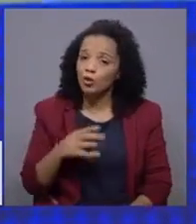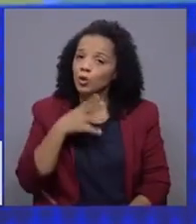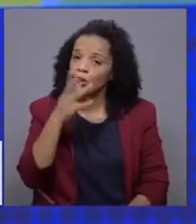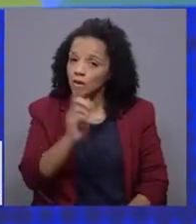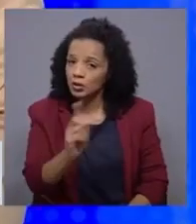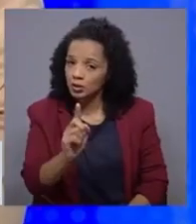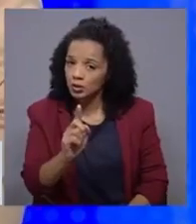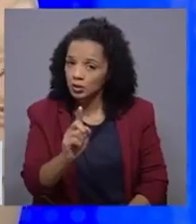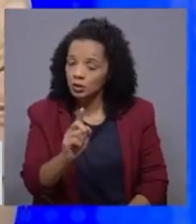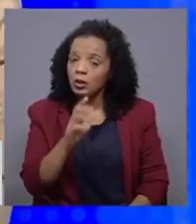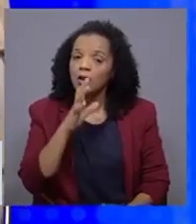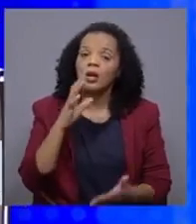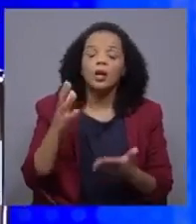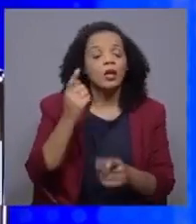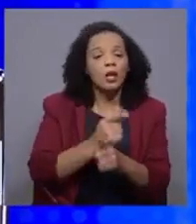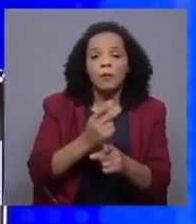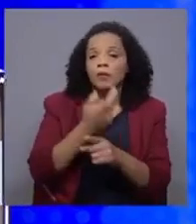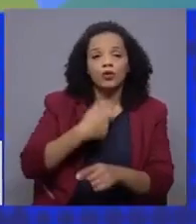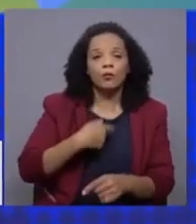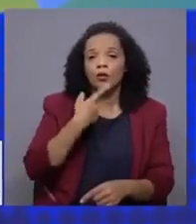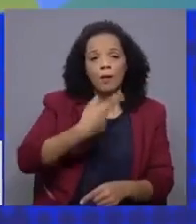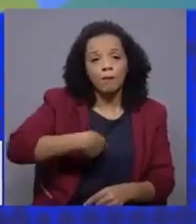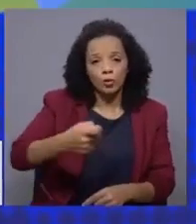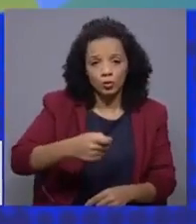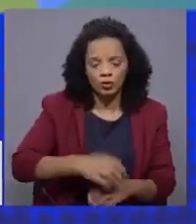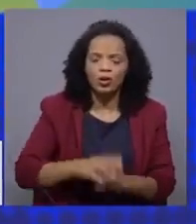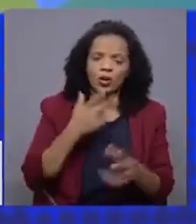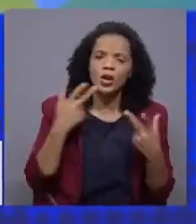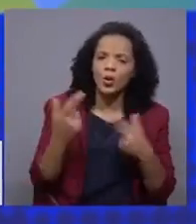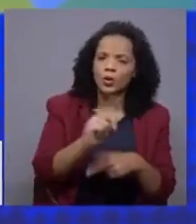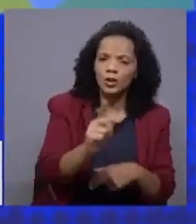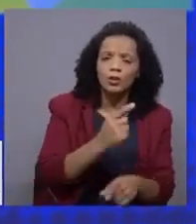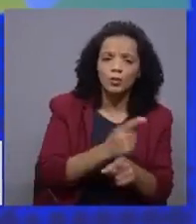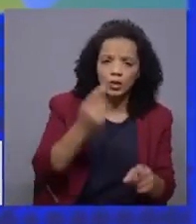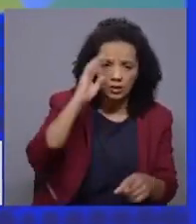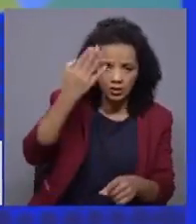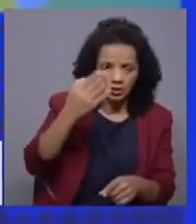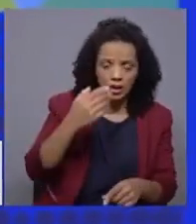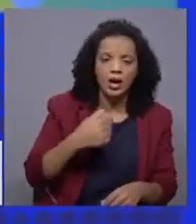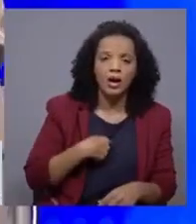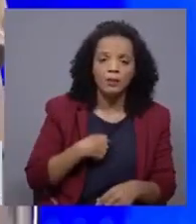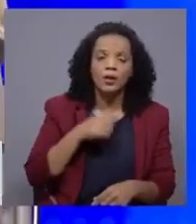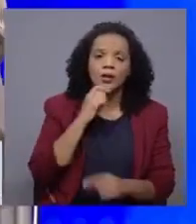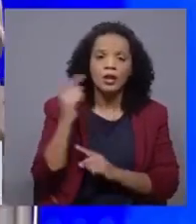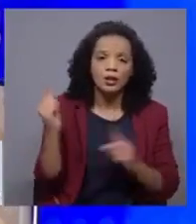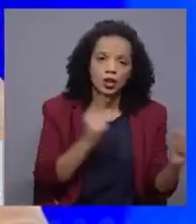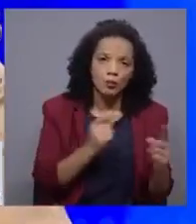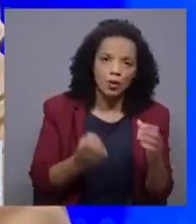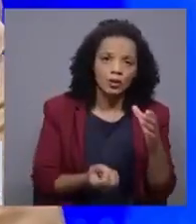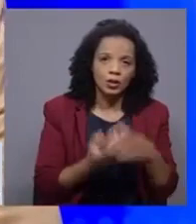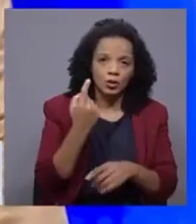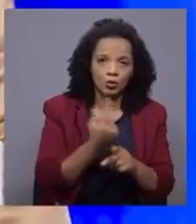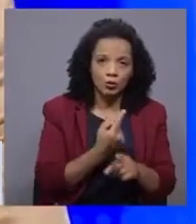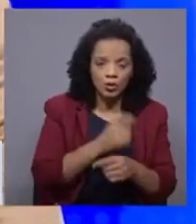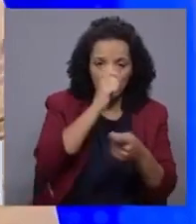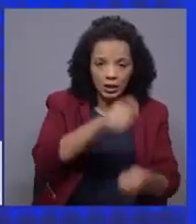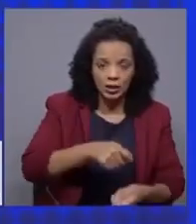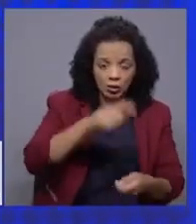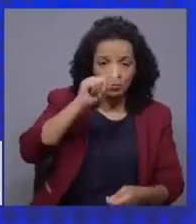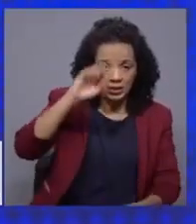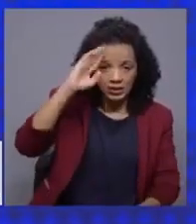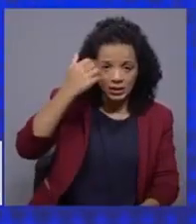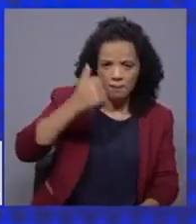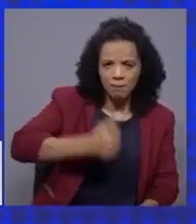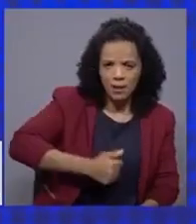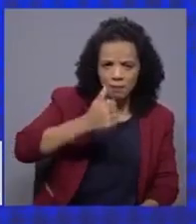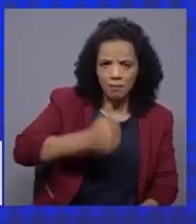portugueses ser legumes frescos. Continua a não responder à pergunta. Agora, deixe de criticar as estufas, porque como sabe, no seu caso, até exportam, até criam produtos agrícolas, e sabe muito